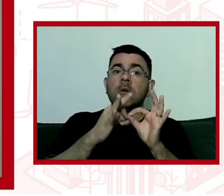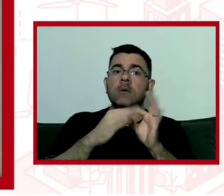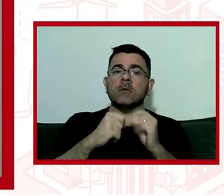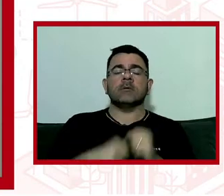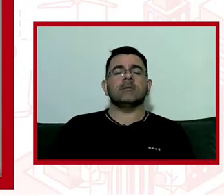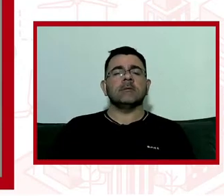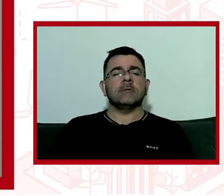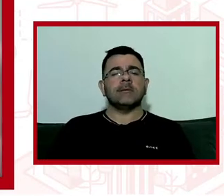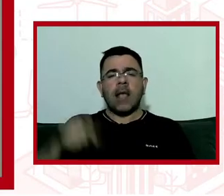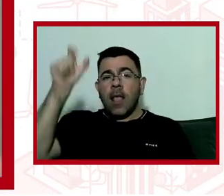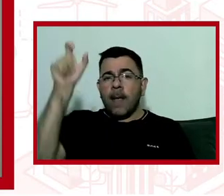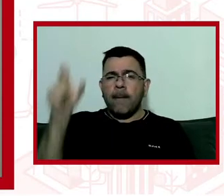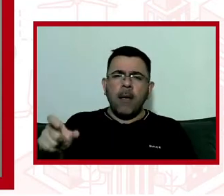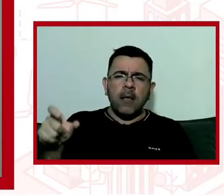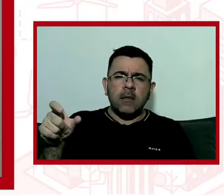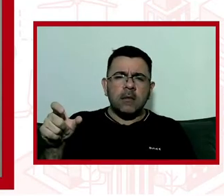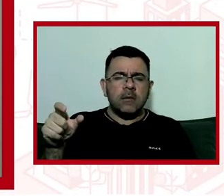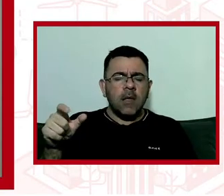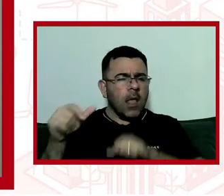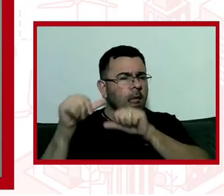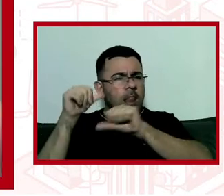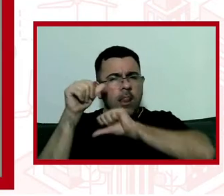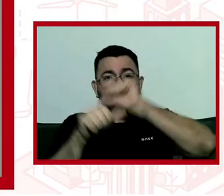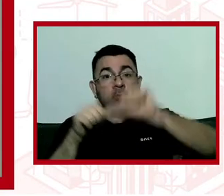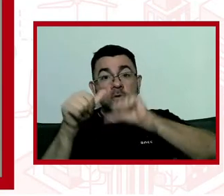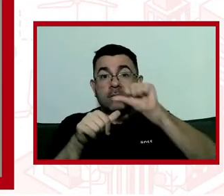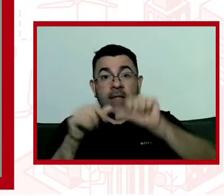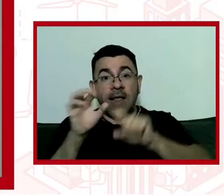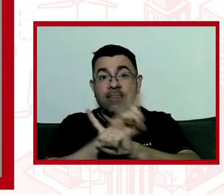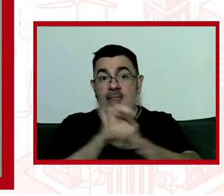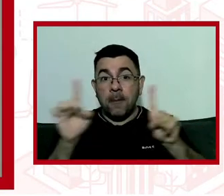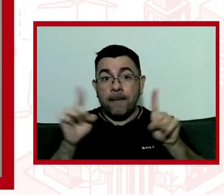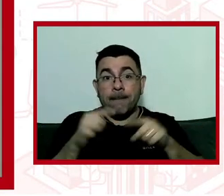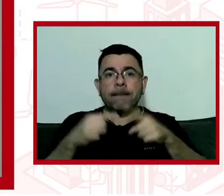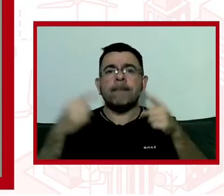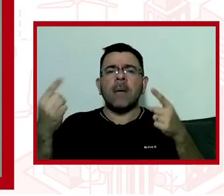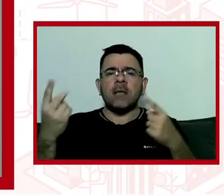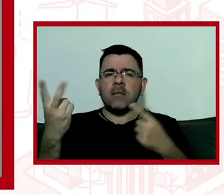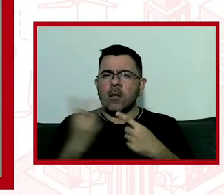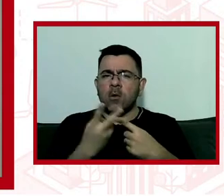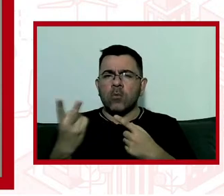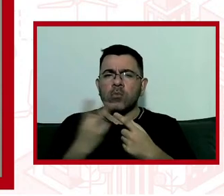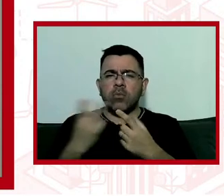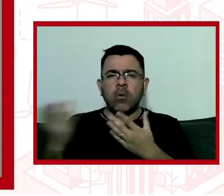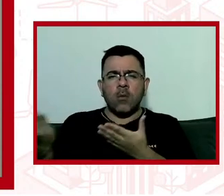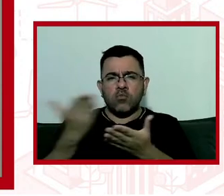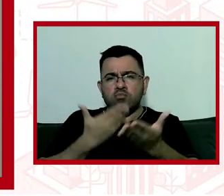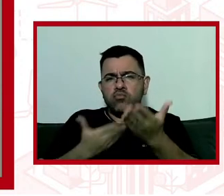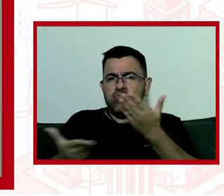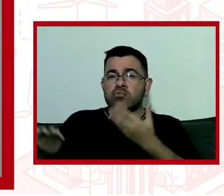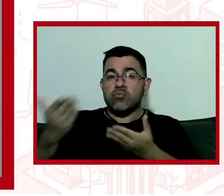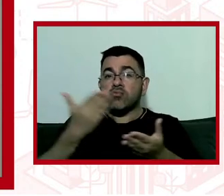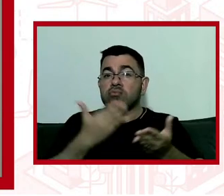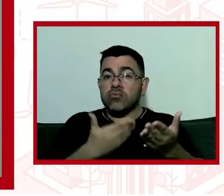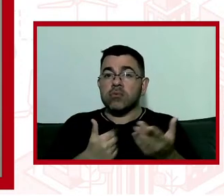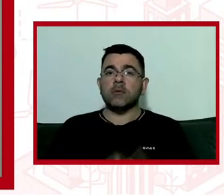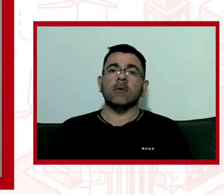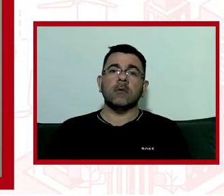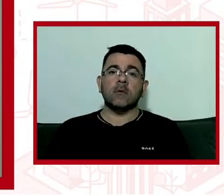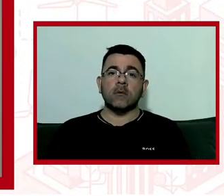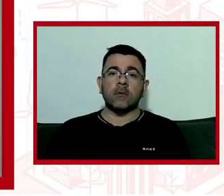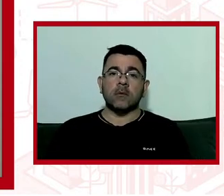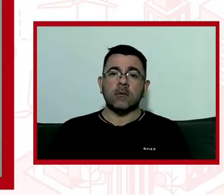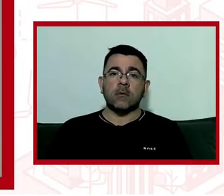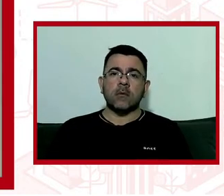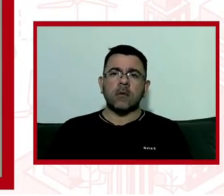escutar de fazer de ouvir mas que elas podem conviver juntas entendeu então o meu governo é um governo figital figital